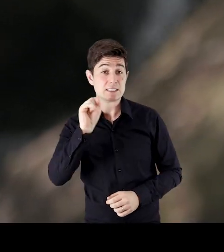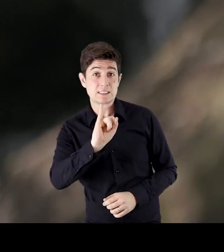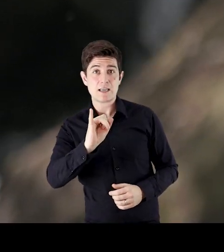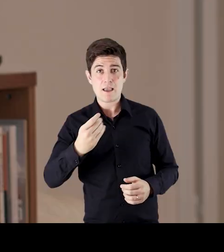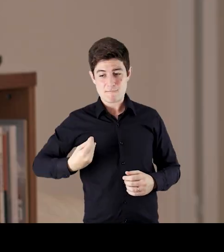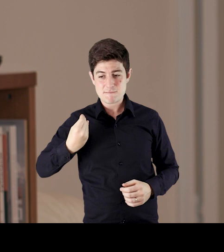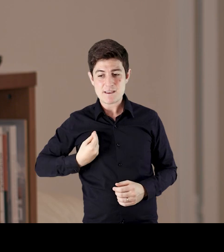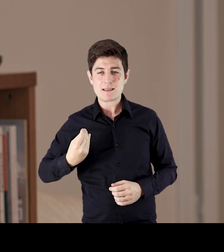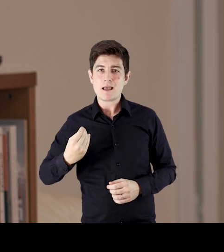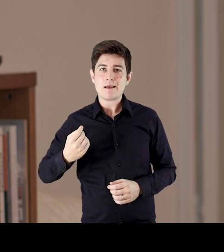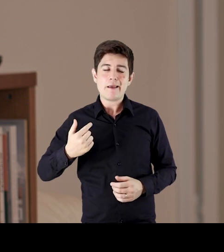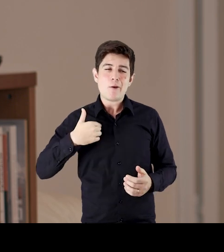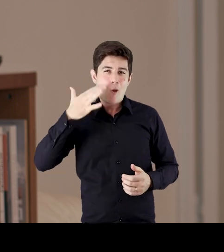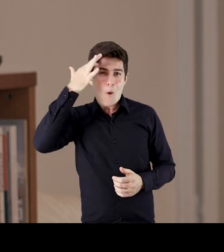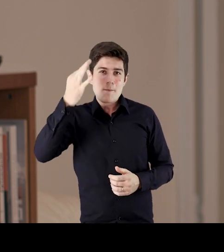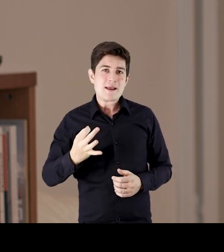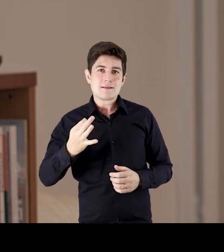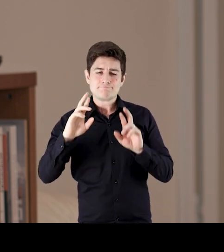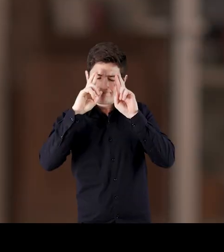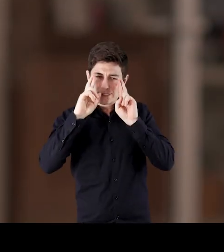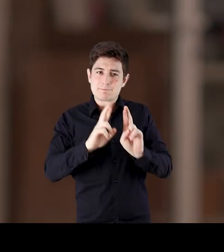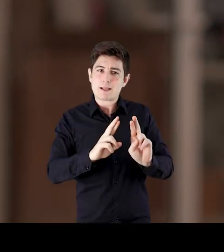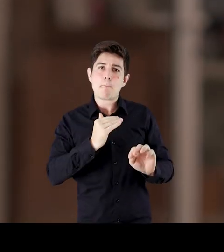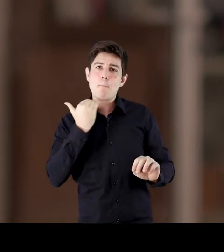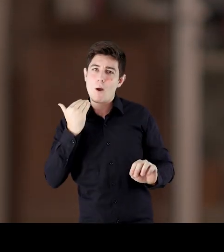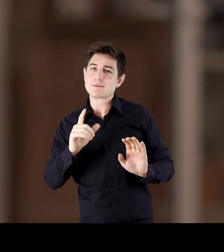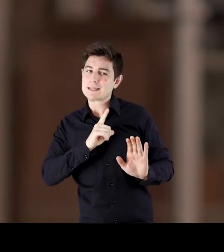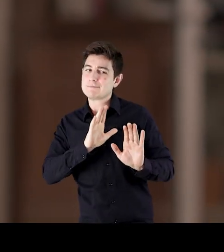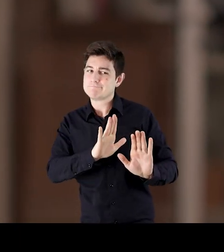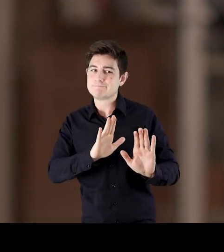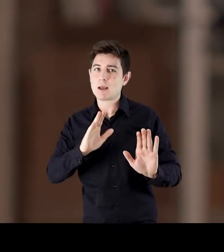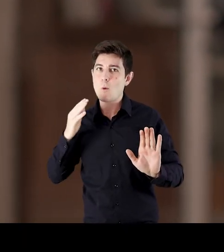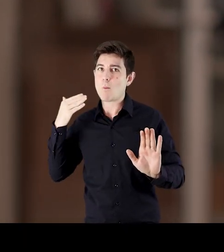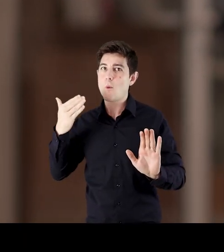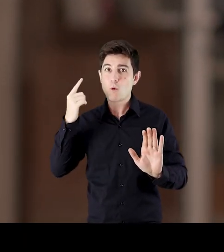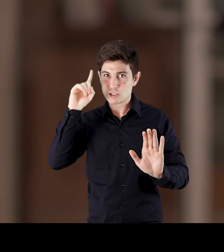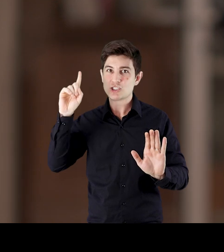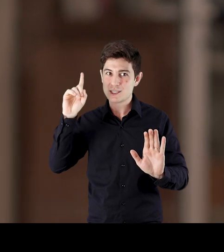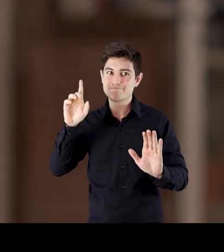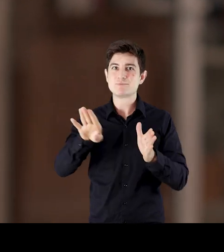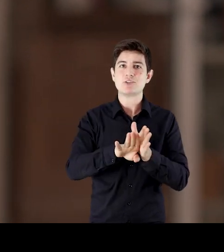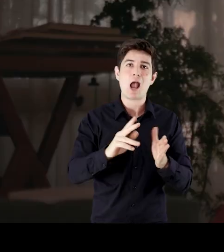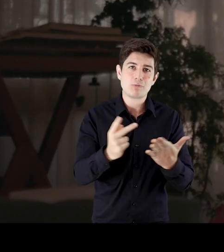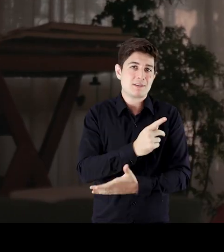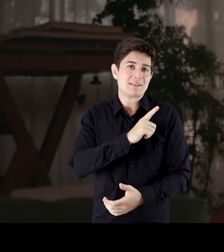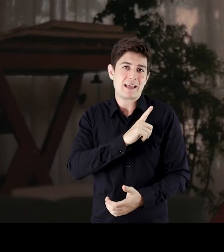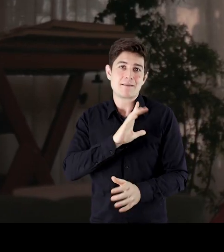É mais gostoso você viver uma vida que respeita a morte, porque ela vai chegar. Você precisa se preparar para estar vivo no dia que ela